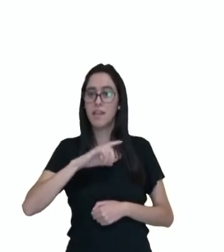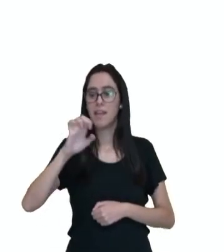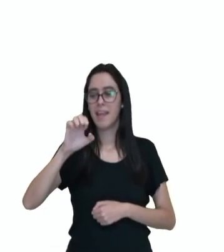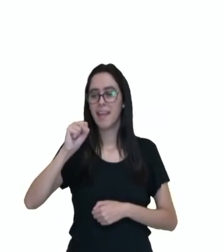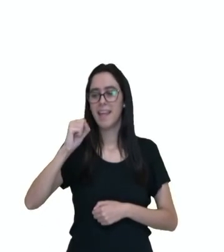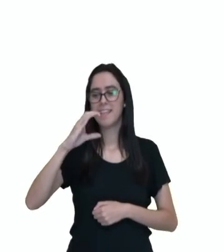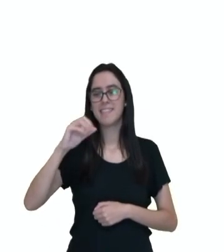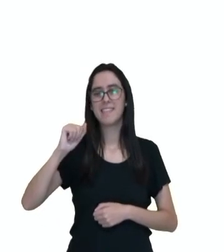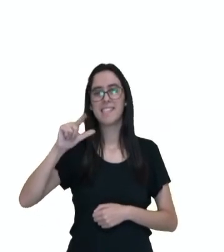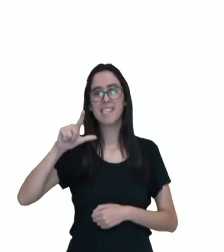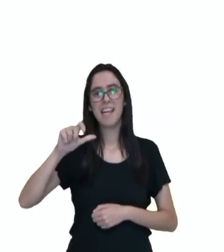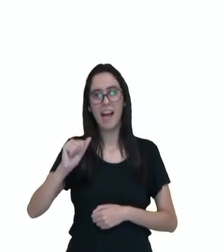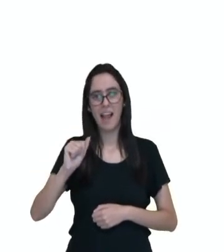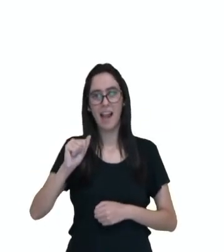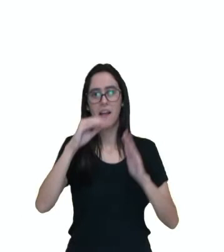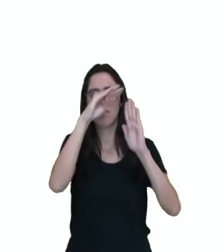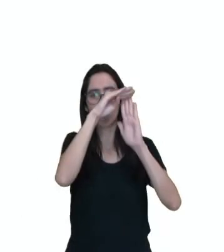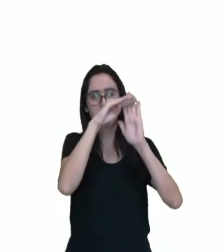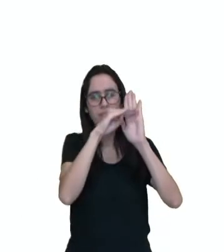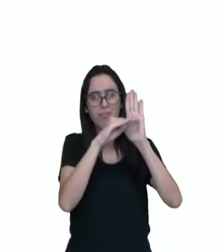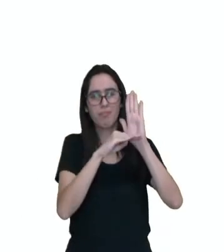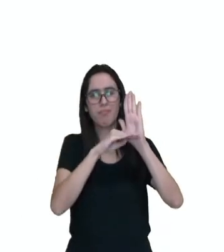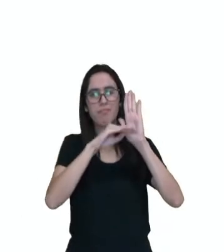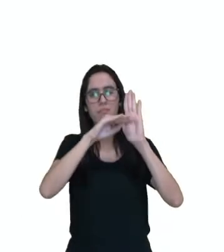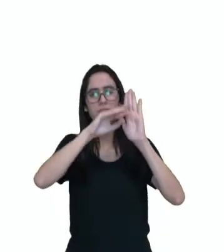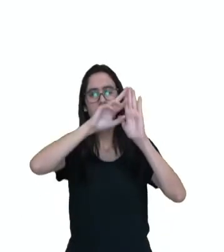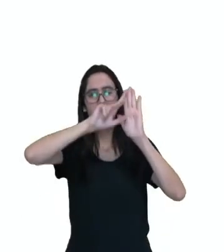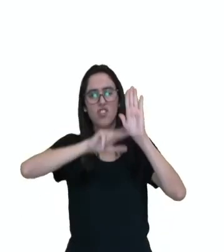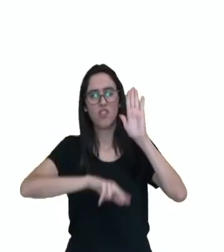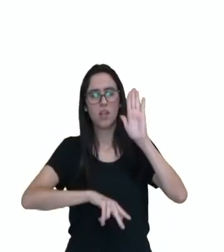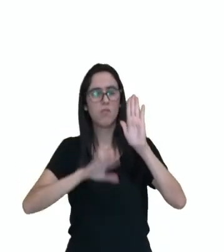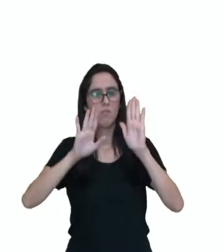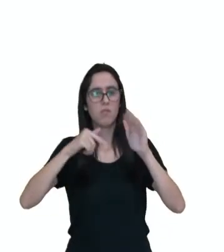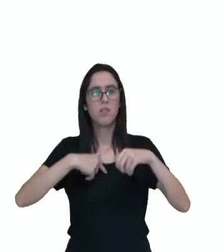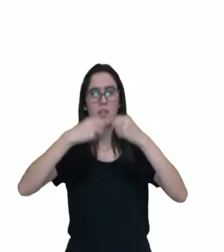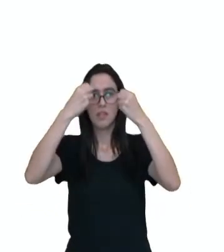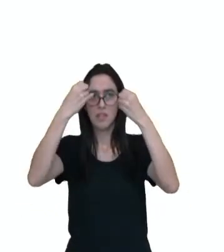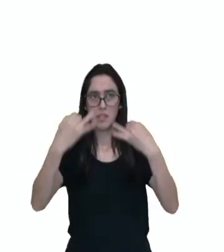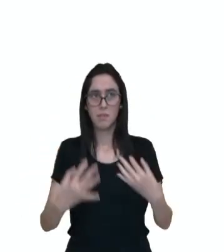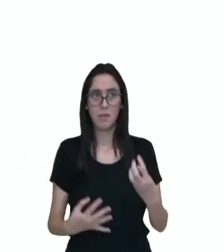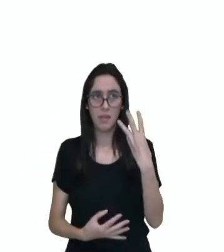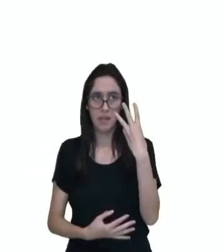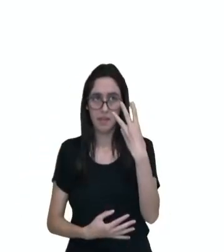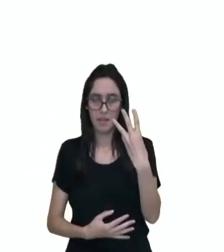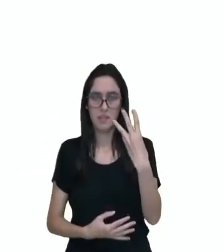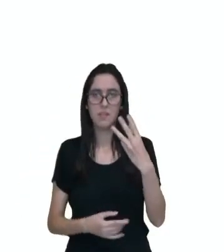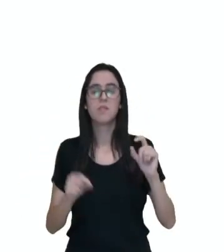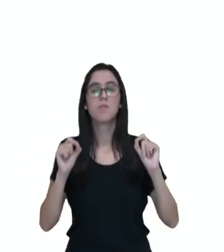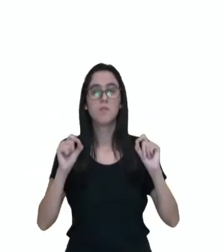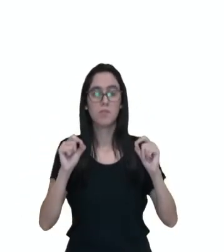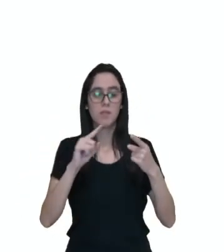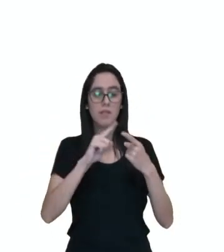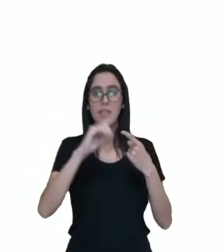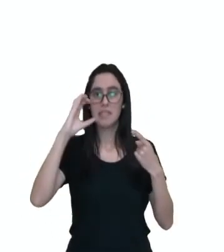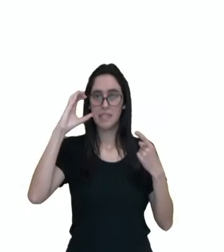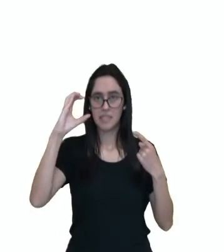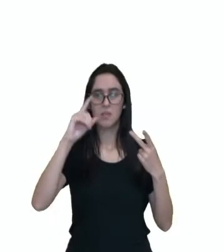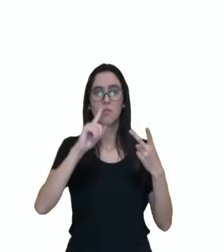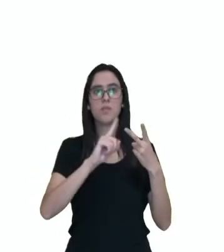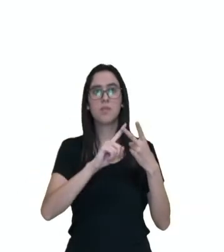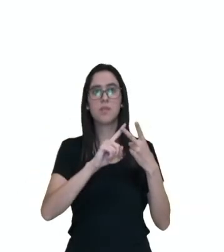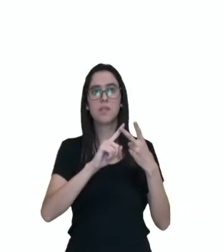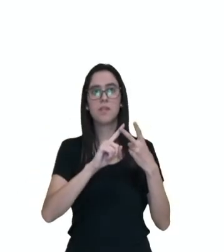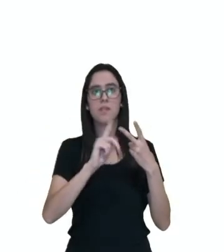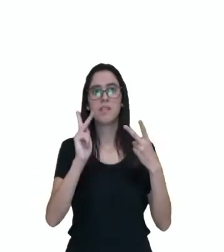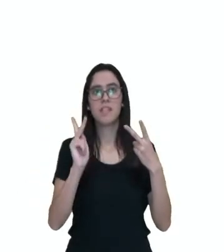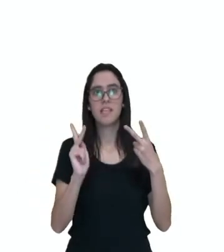termométricas, que na verdade, pessoal, nós vamos assim falar de 3 escalas basicamente. A escala Celsius, a escala Kelvin e a